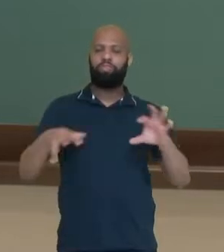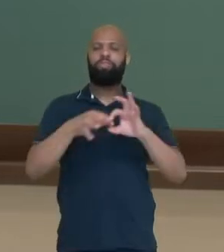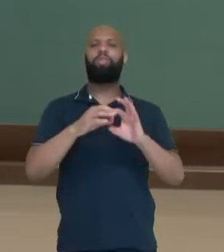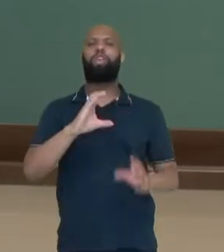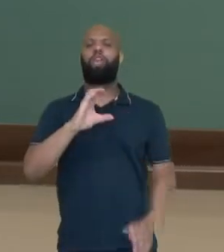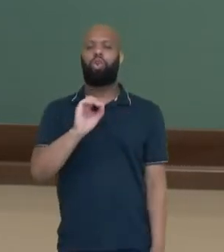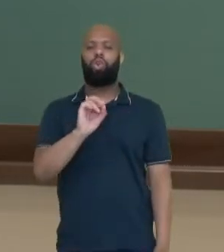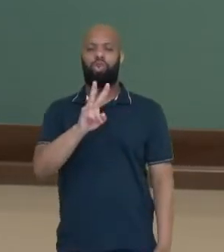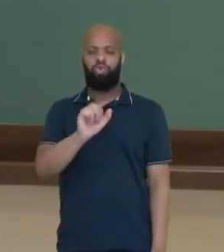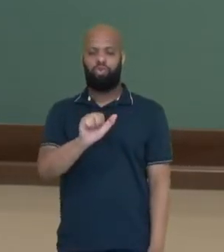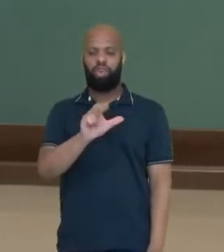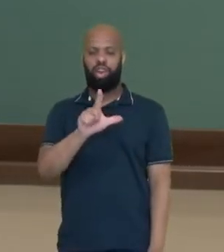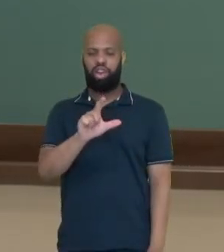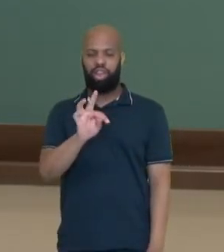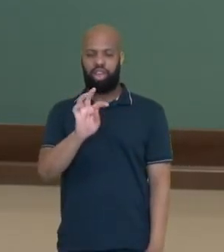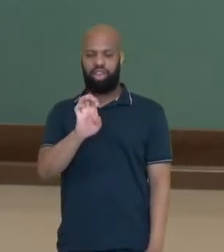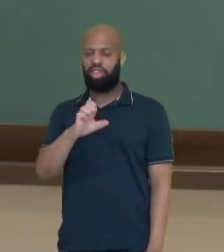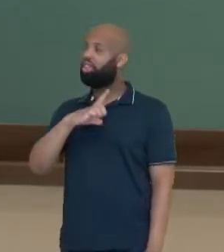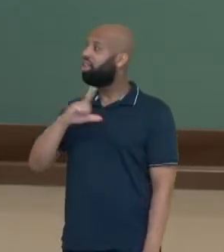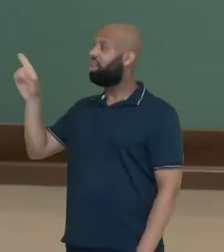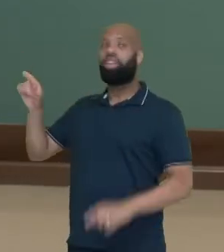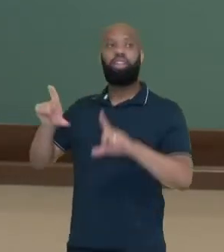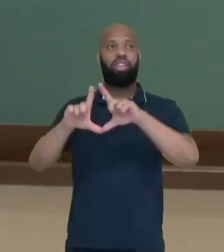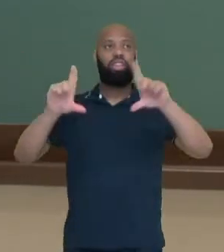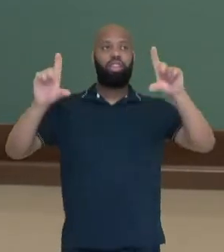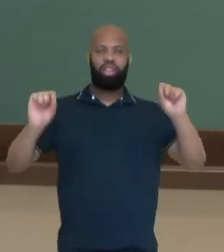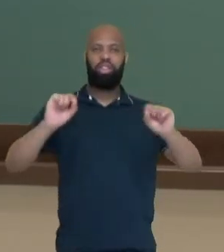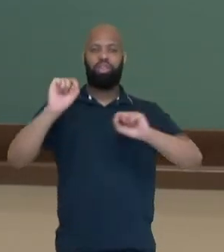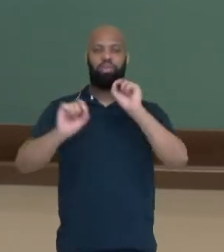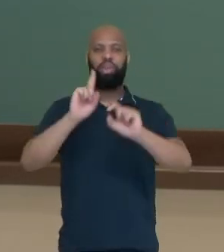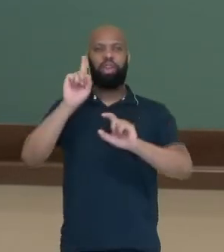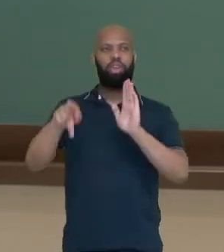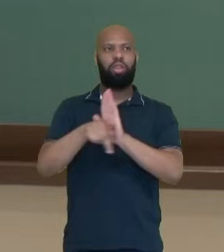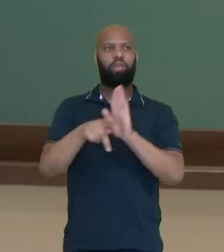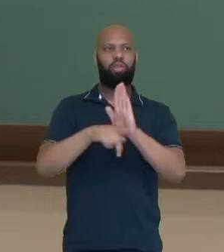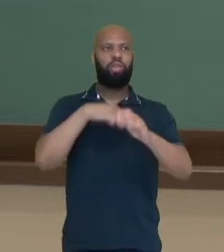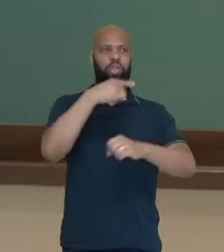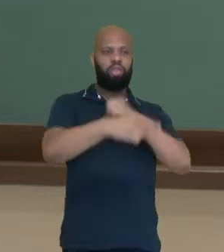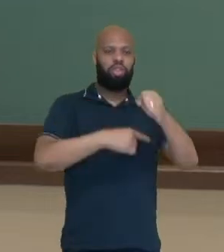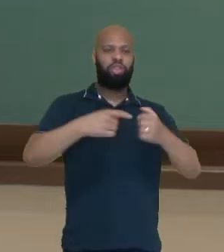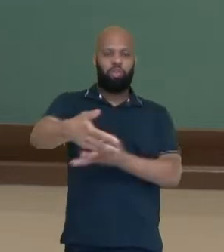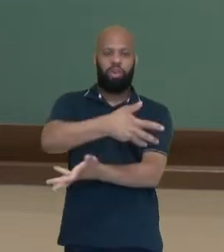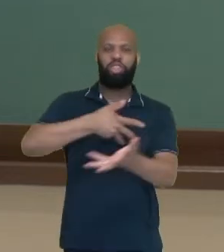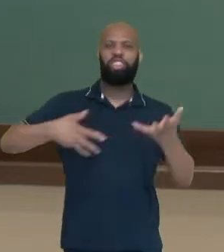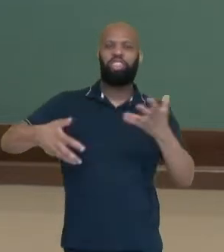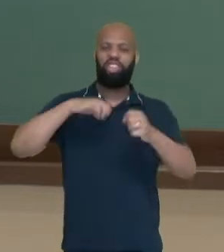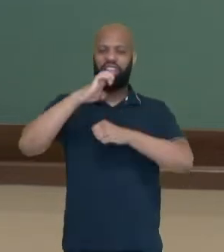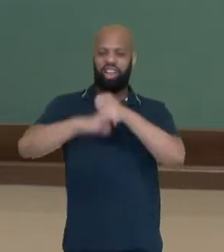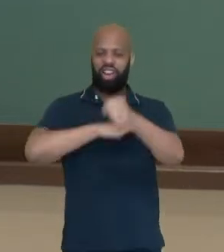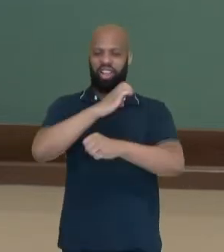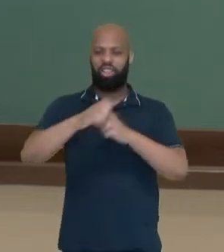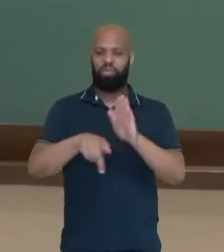aqui, uma chargezinha dos nossos átomos compartilhando os elétrons na mesa de jantar.